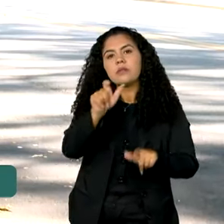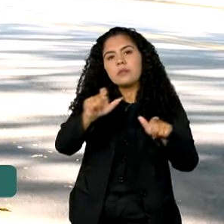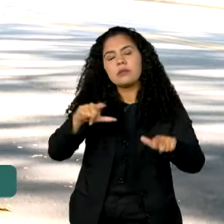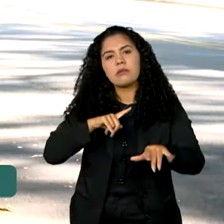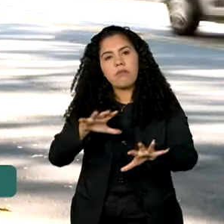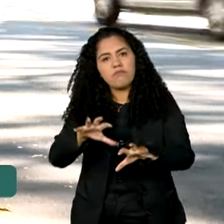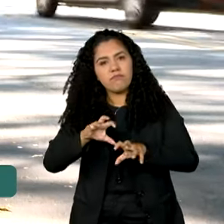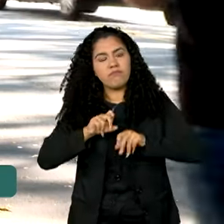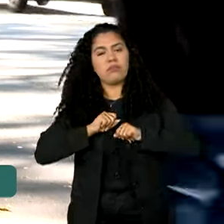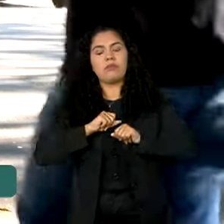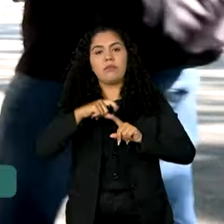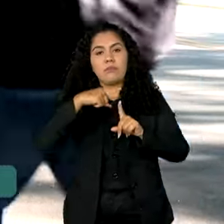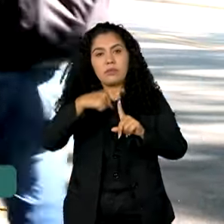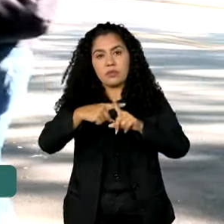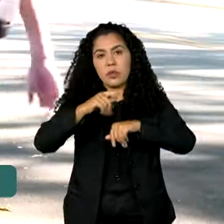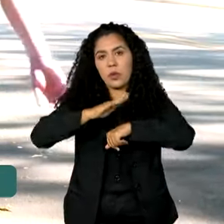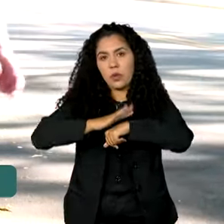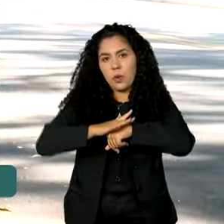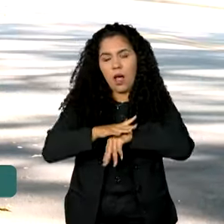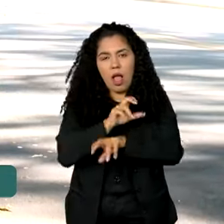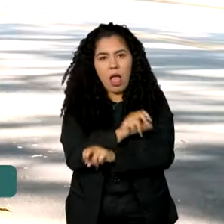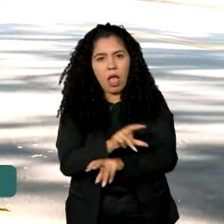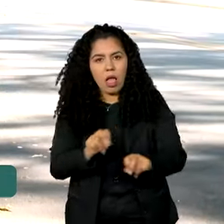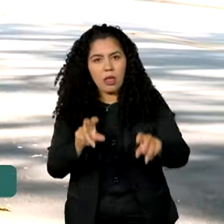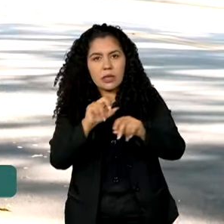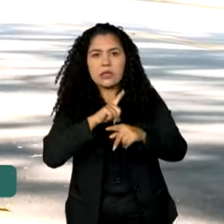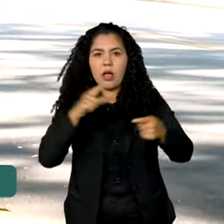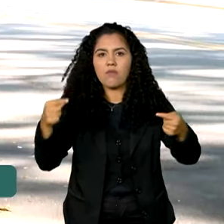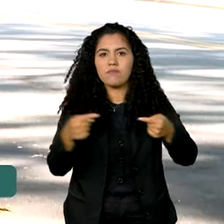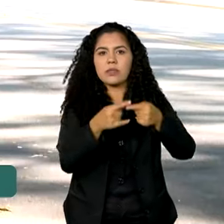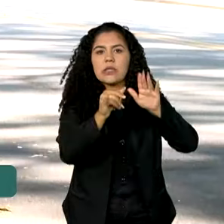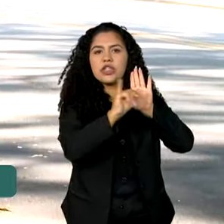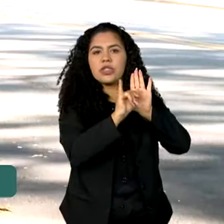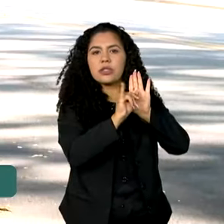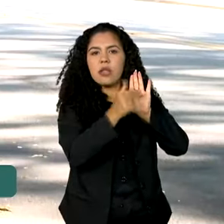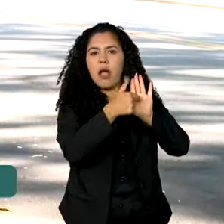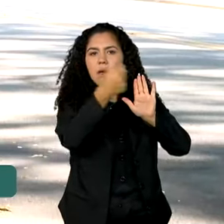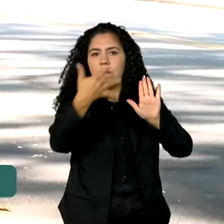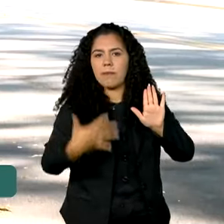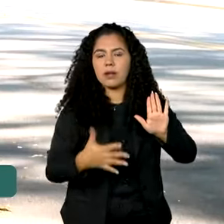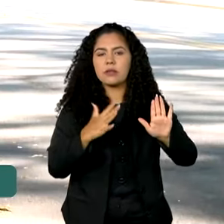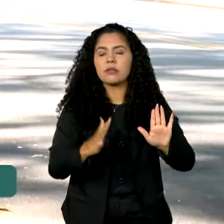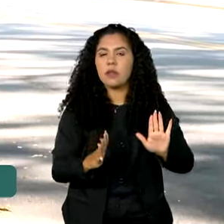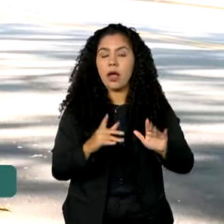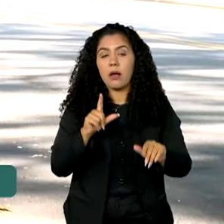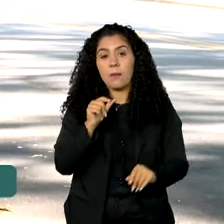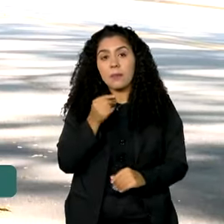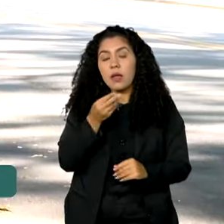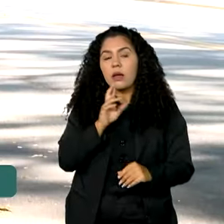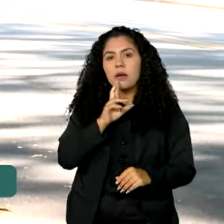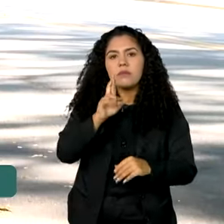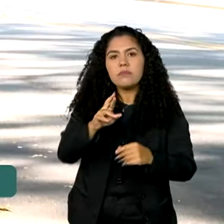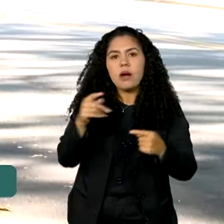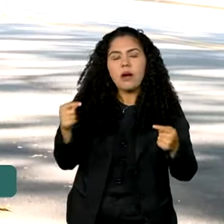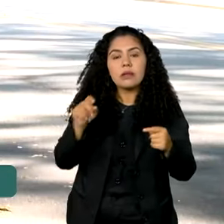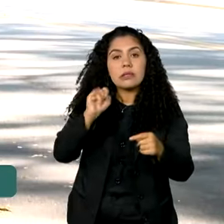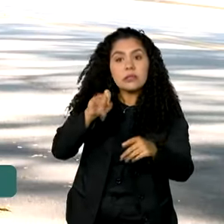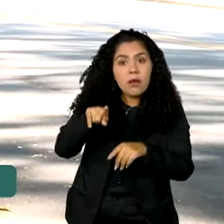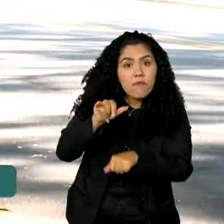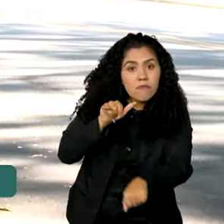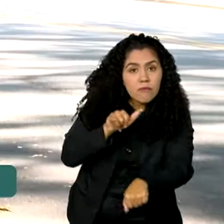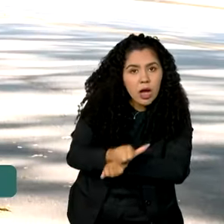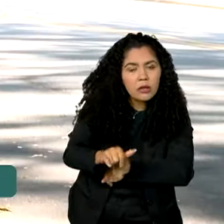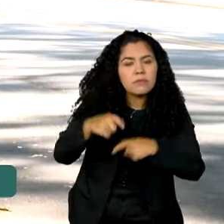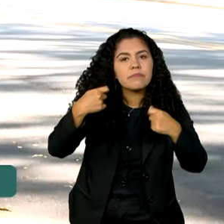doenças infecto-contagiosas previstas no edital. O pedido deve ser correspondente somente ao dia em que faltou e que